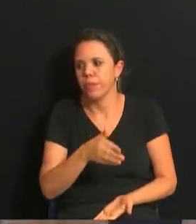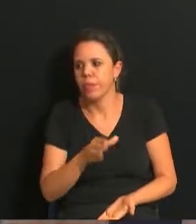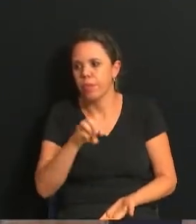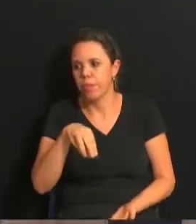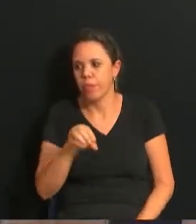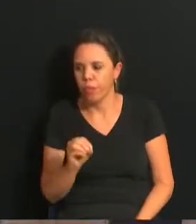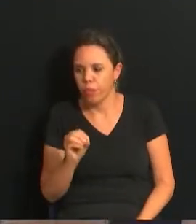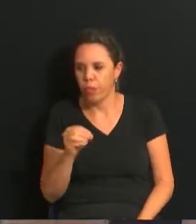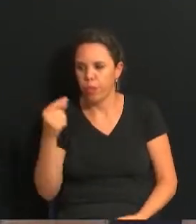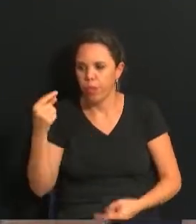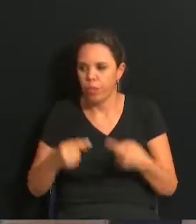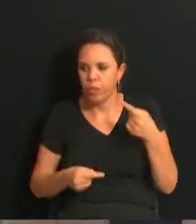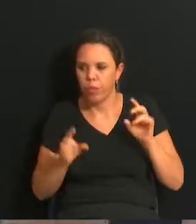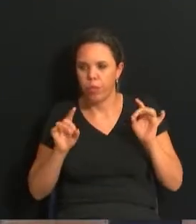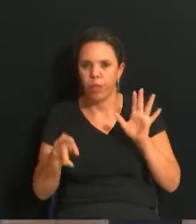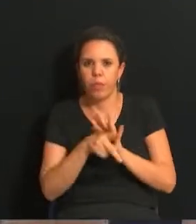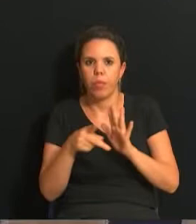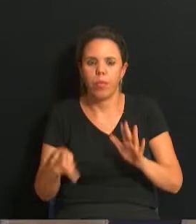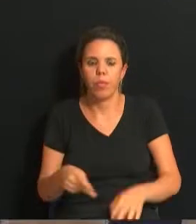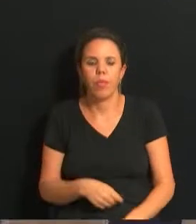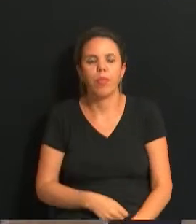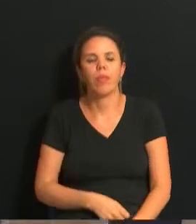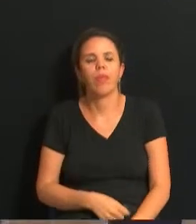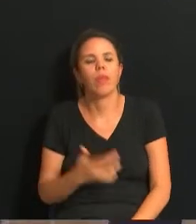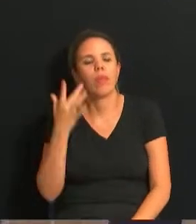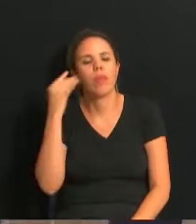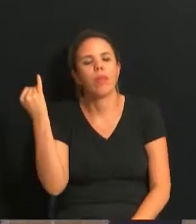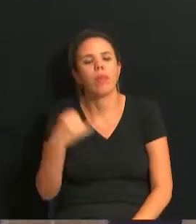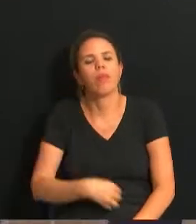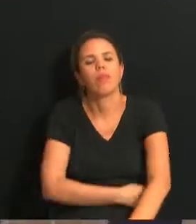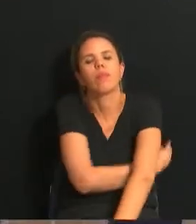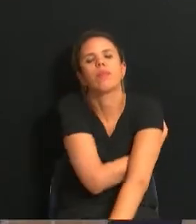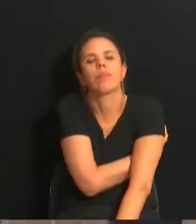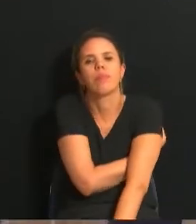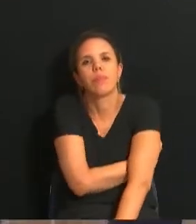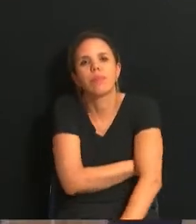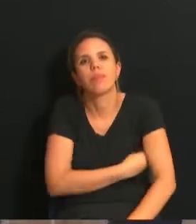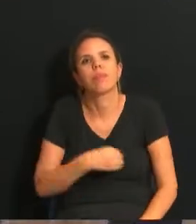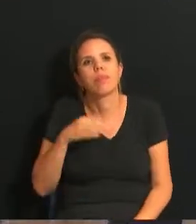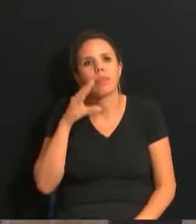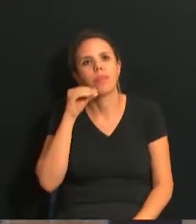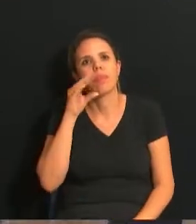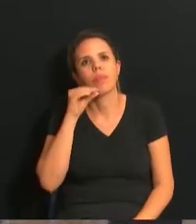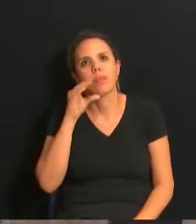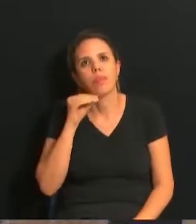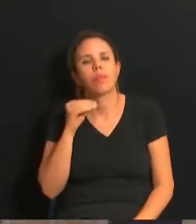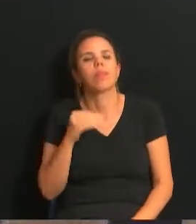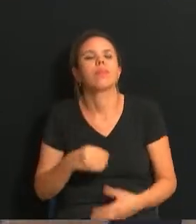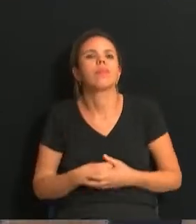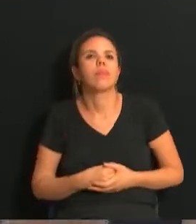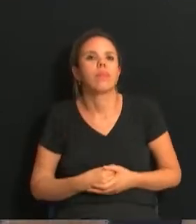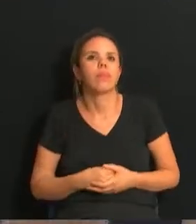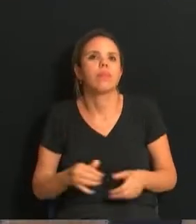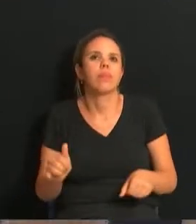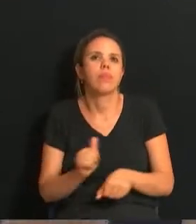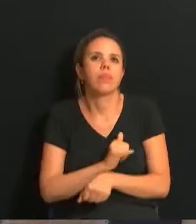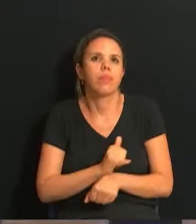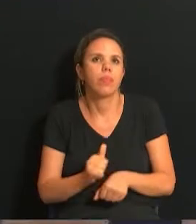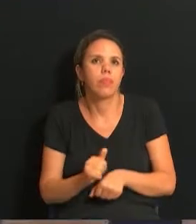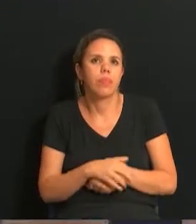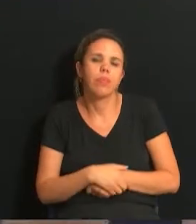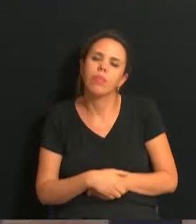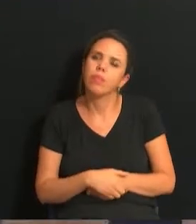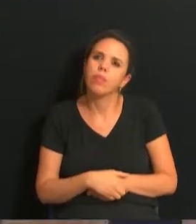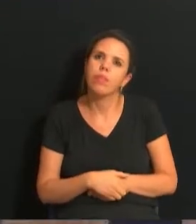uma política específica, né? Então, acho que é importante isso, que seja funcionários do SEAMO, que pensem as estratégias em conjunto. É